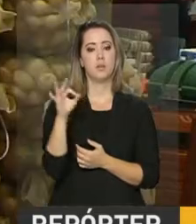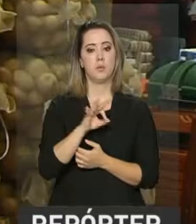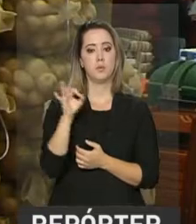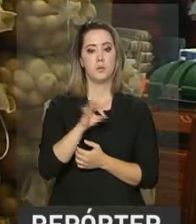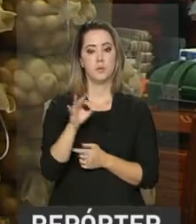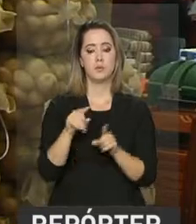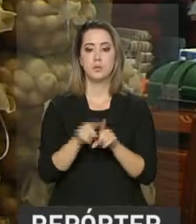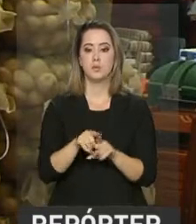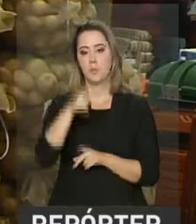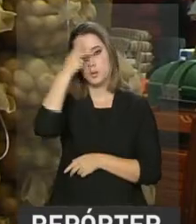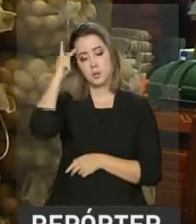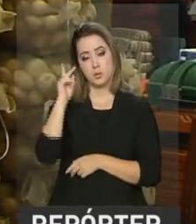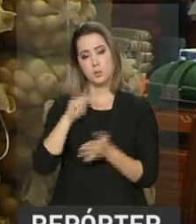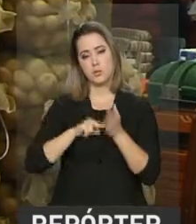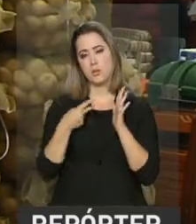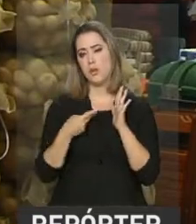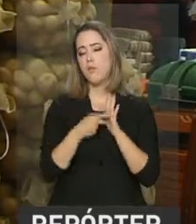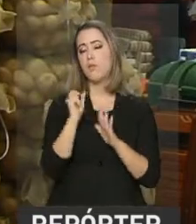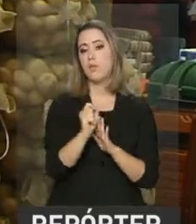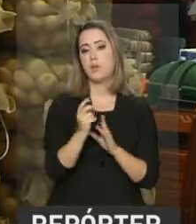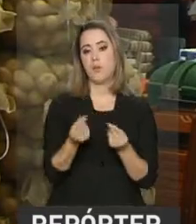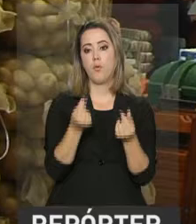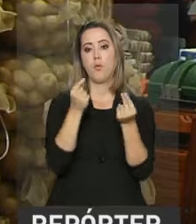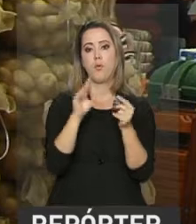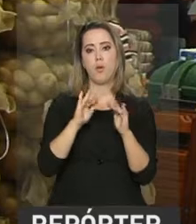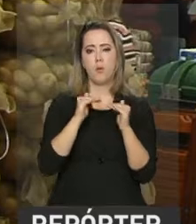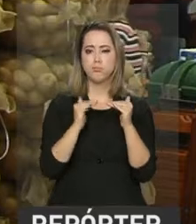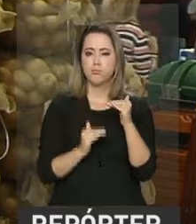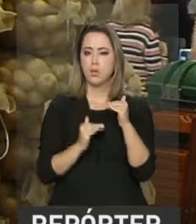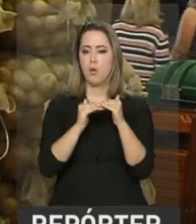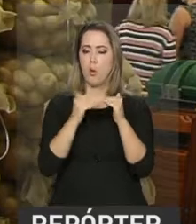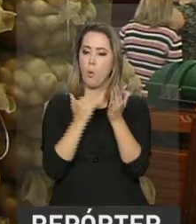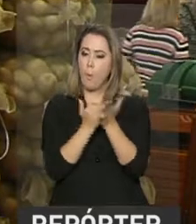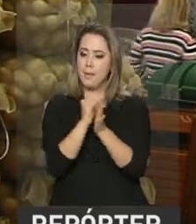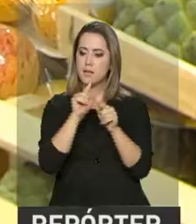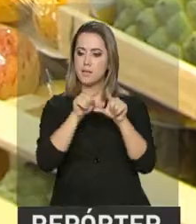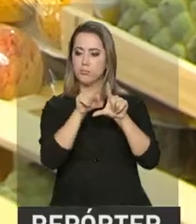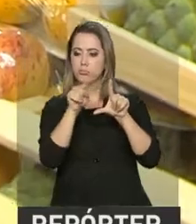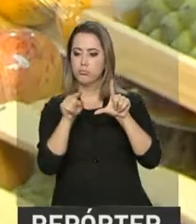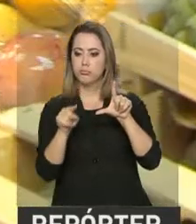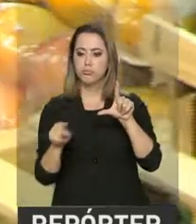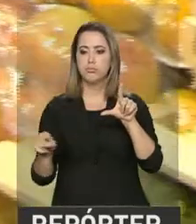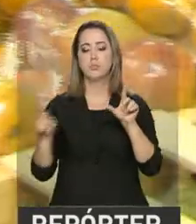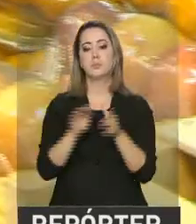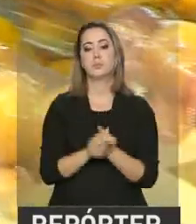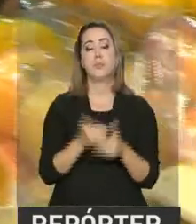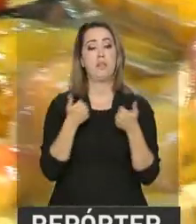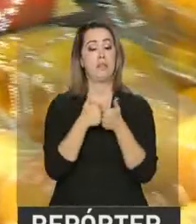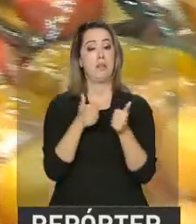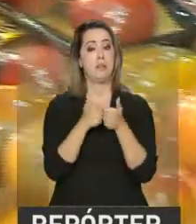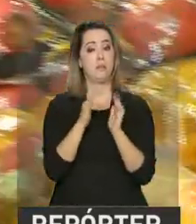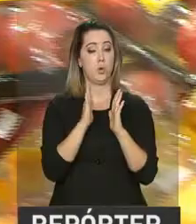0,31%. Para o consumidor, isso significa que os preços deixam de subir ou começam a cair. Transporte, habitação